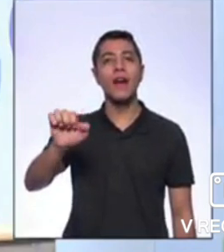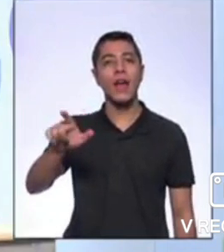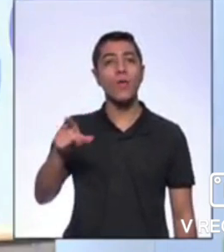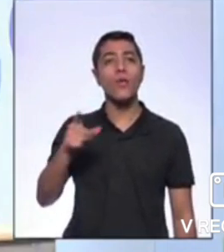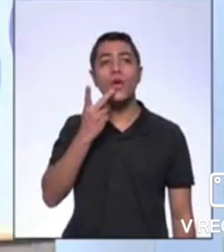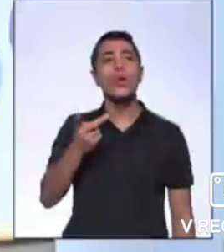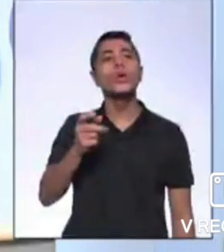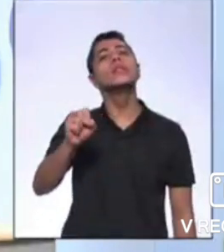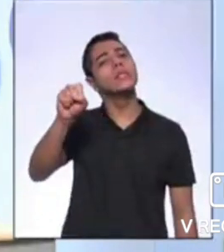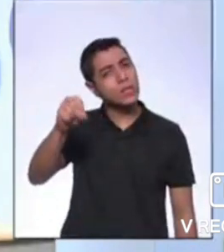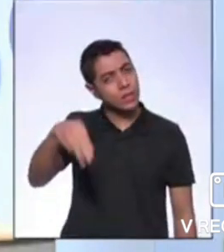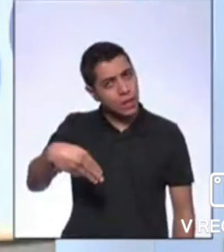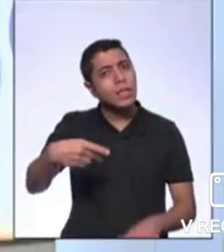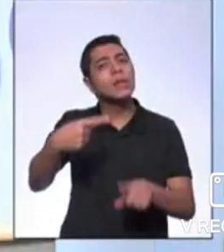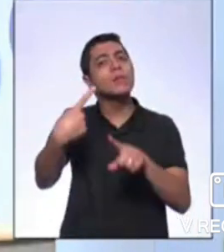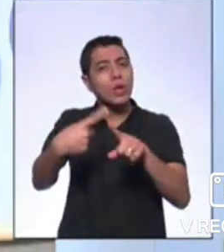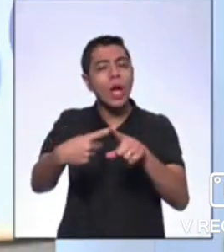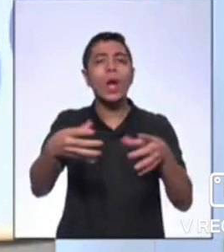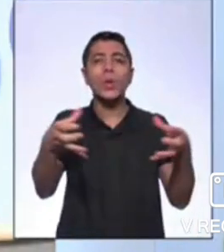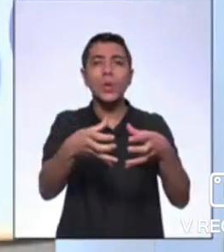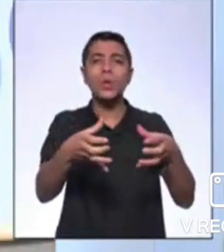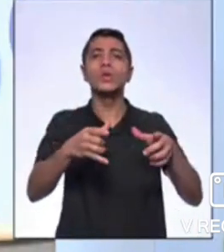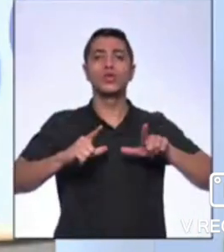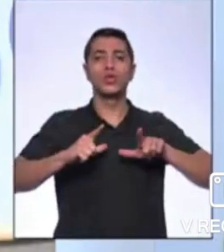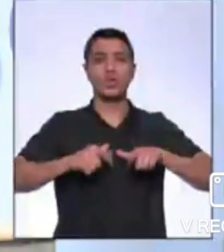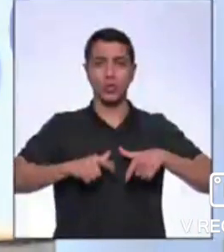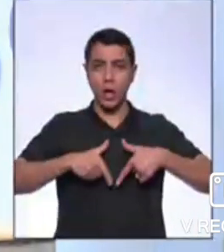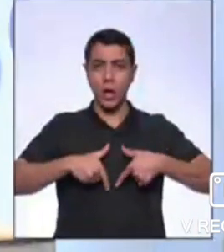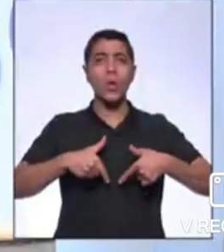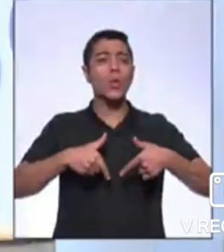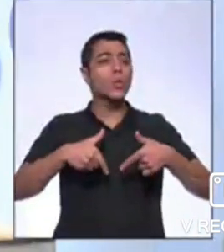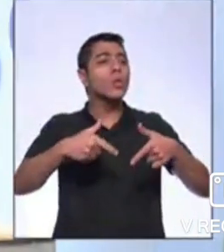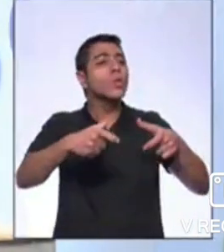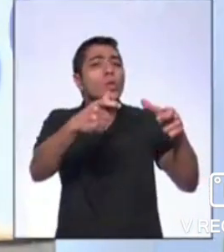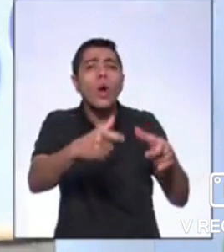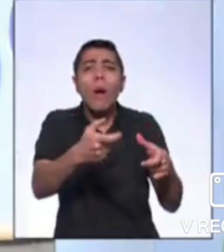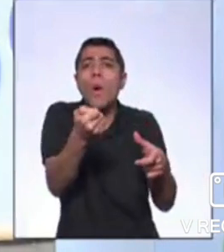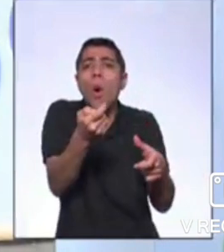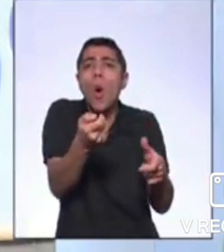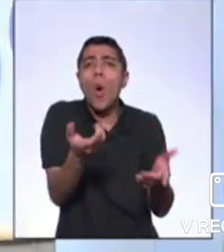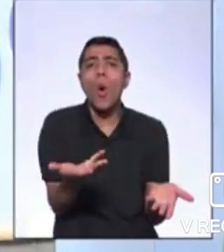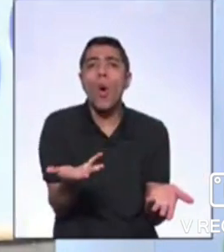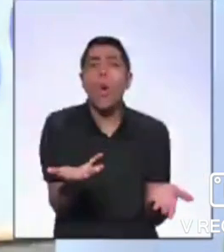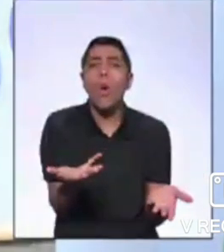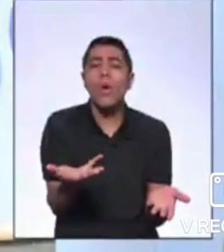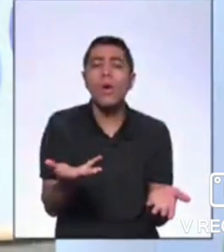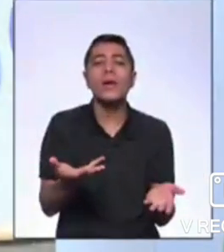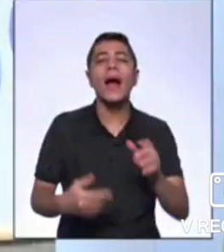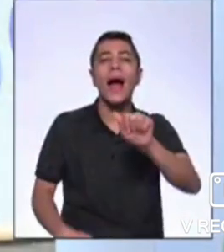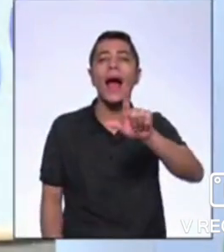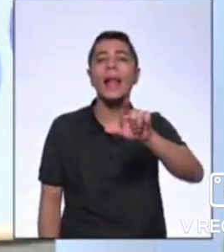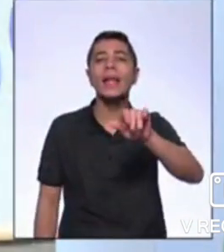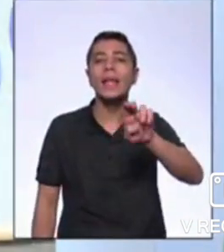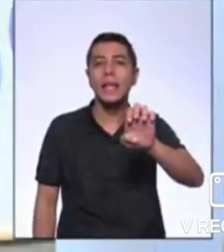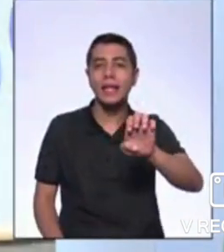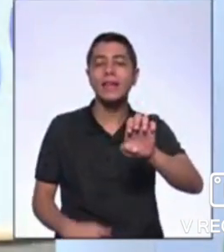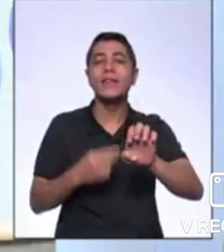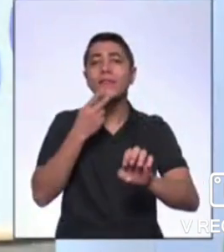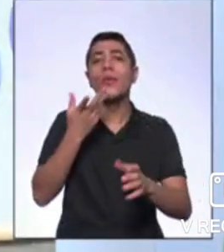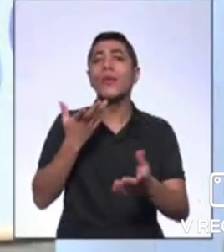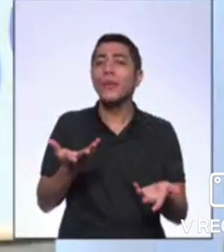os judeus ficaram com pouco território. A Aline Maria diz: sim, porque o território foi diminuído e